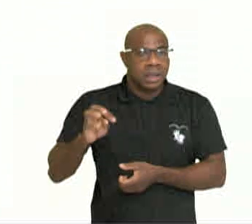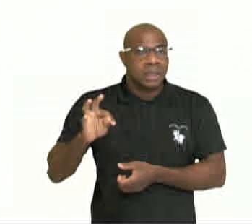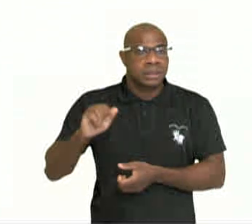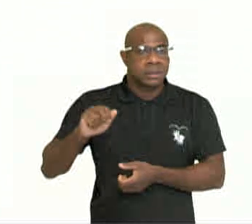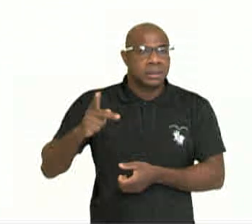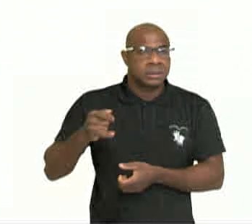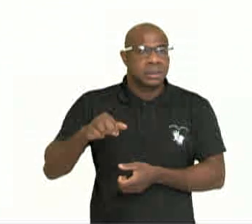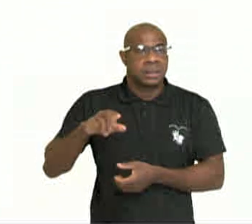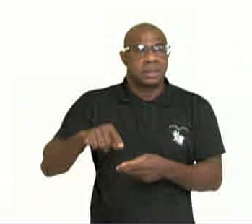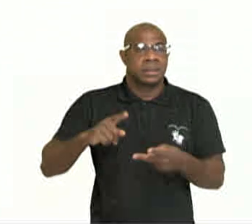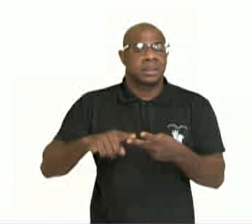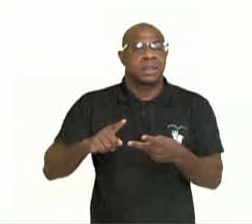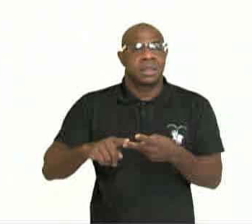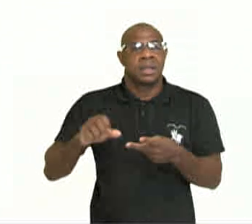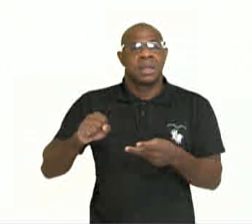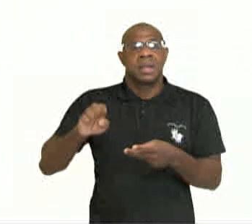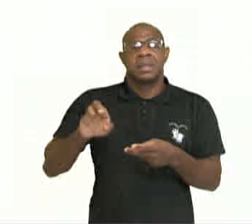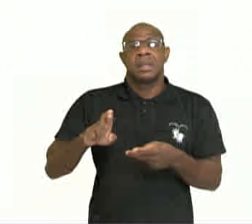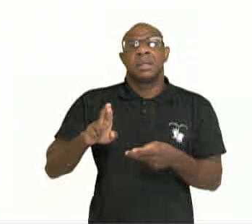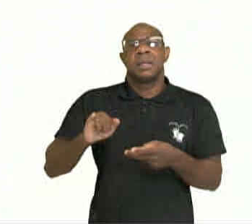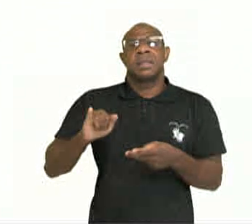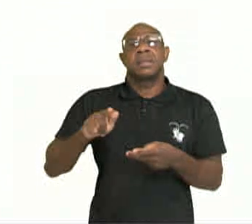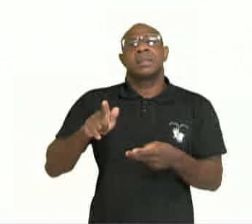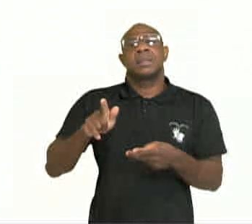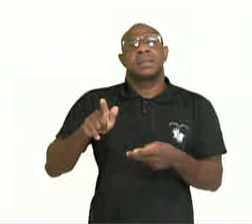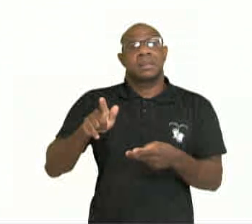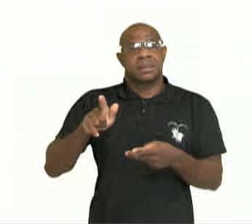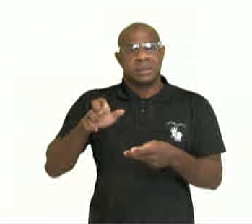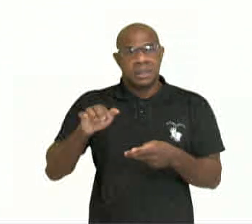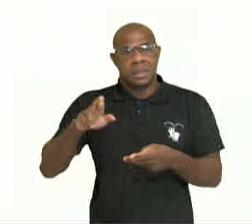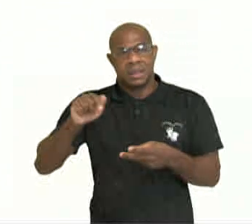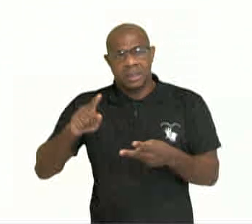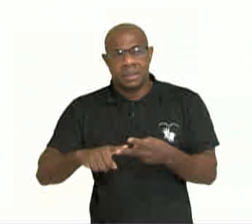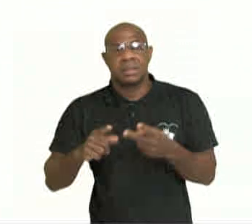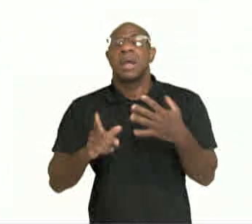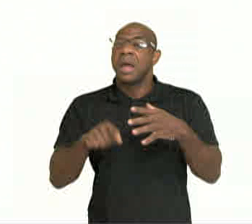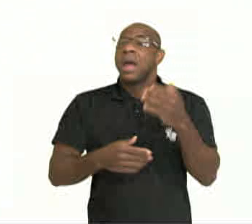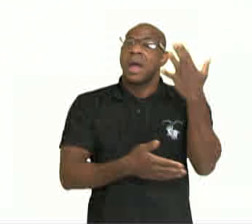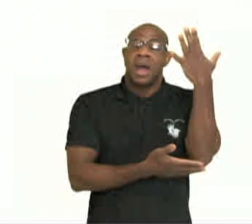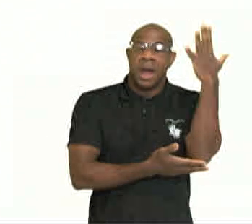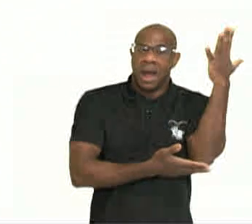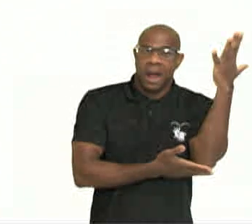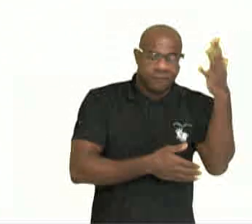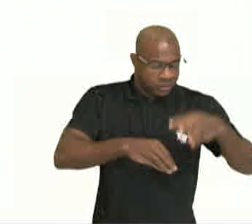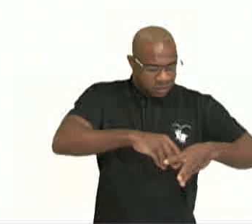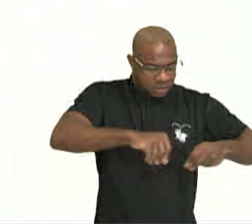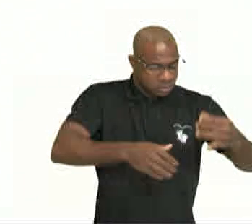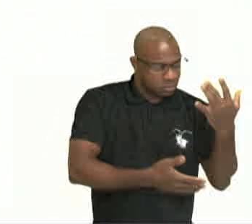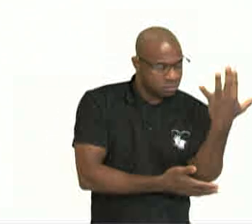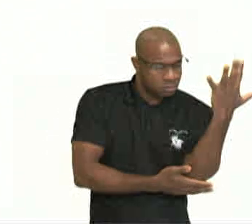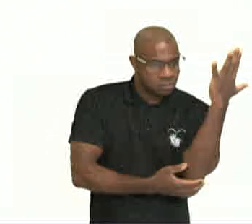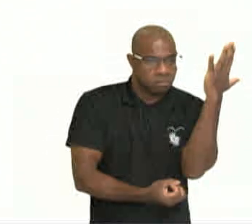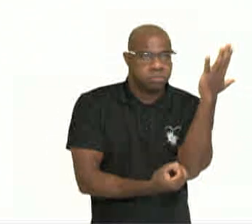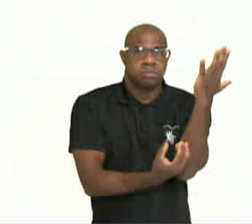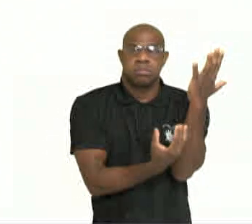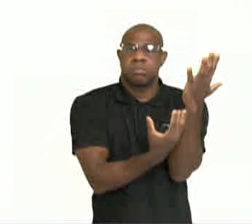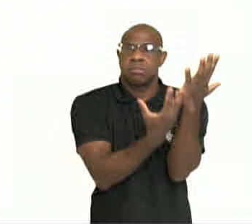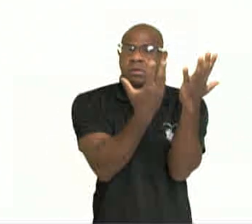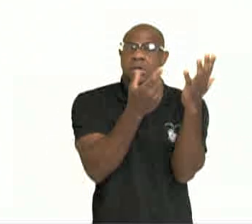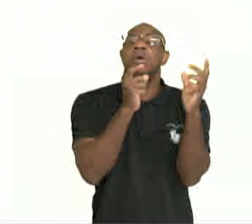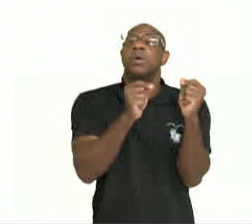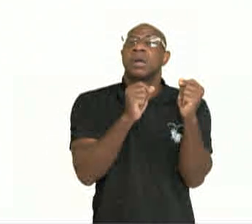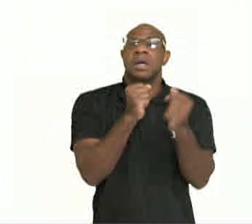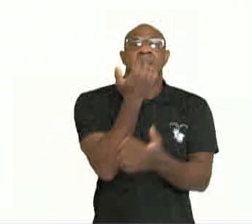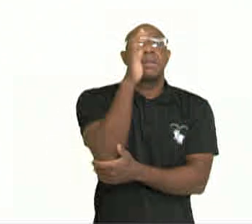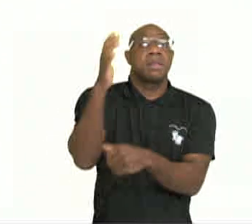copaíba, vegetais. Por exemplo, que são árvores que crescem no solo desta floresta. Então nós temos